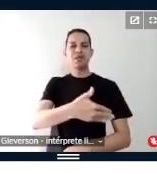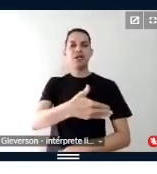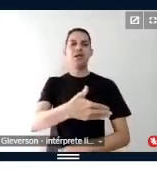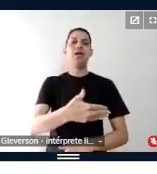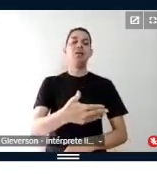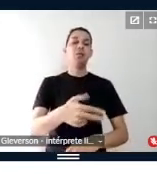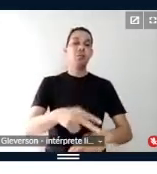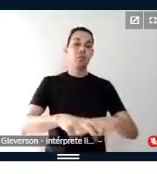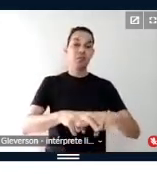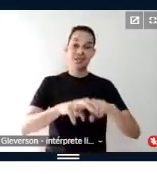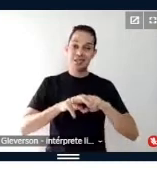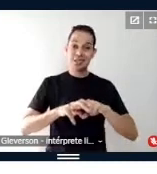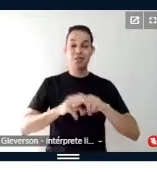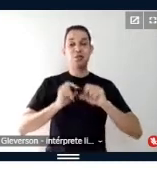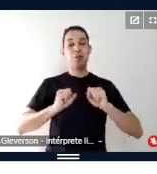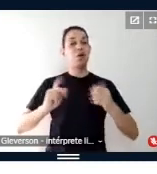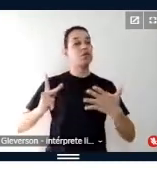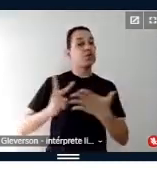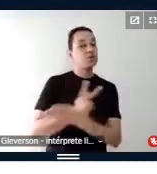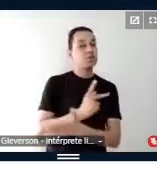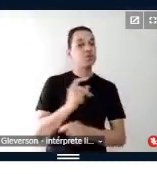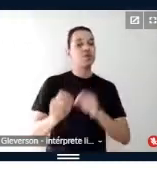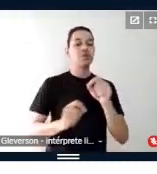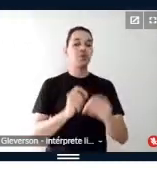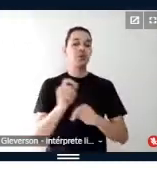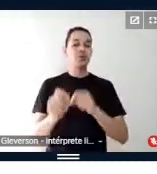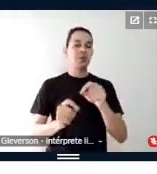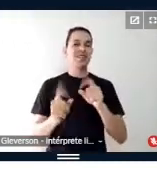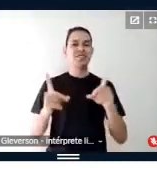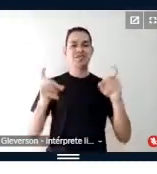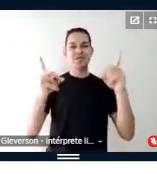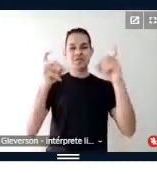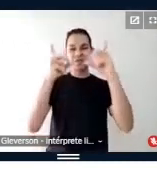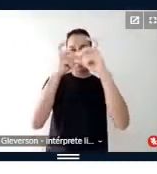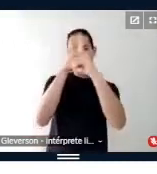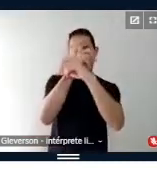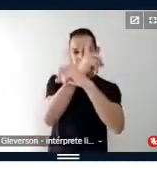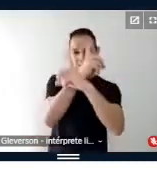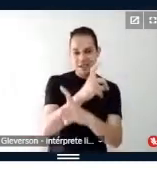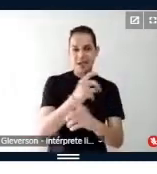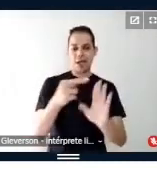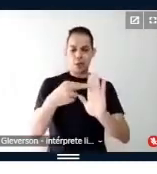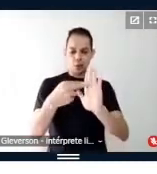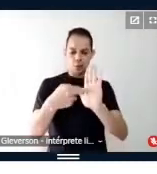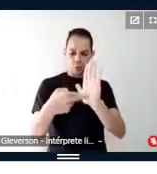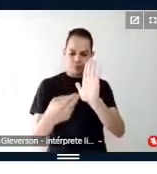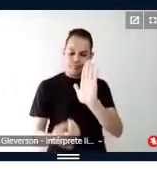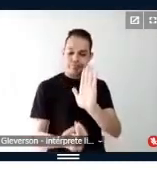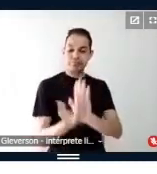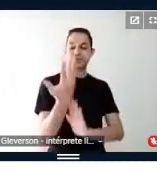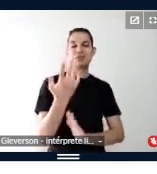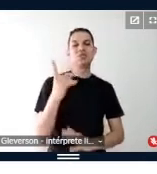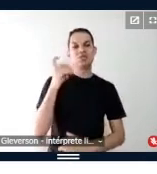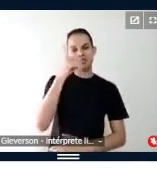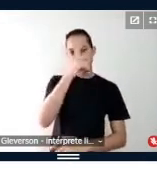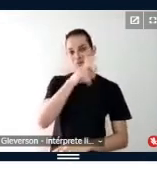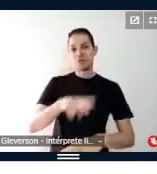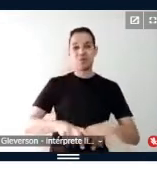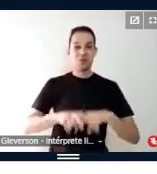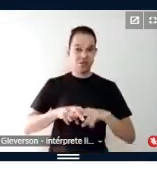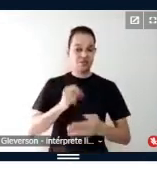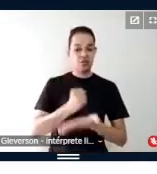fator que mais contribui para as dificuldades em estabelecer os critérios de objetivos para contratar